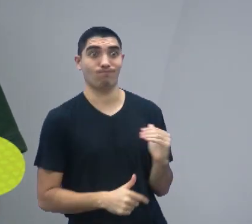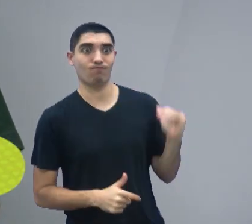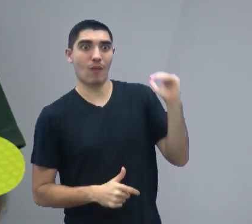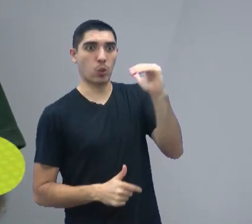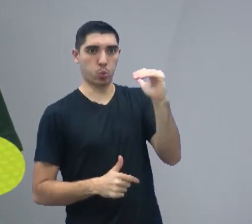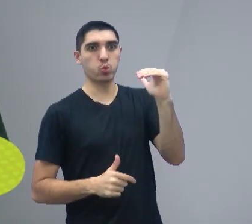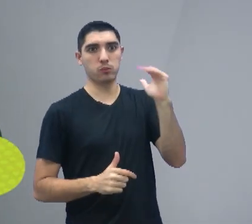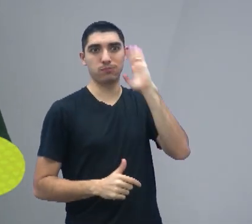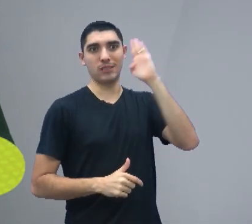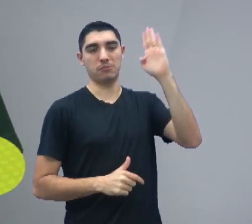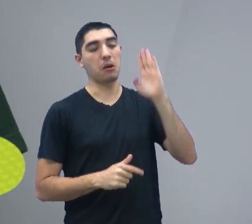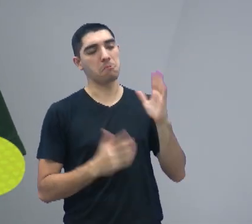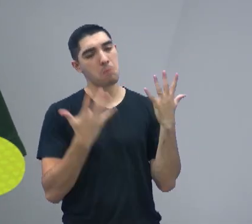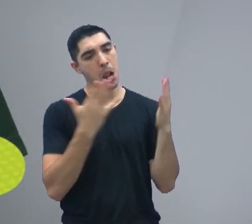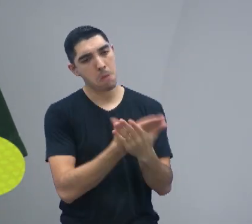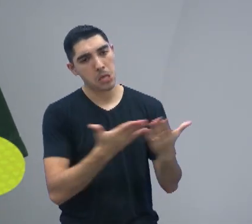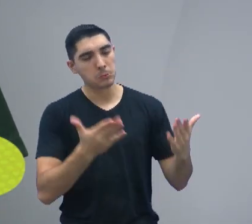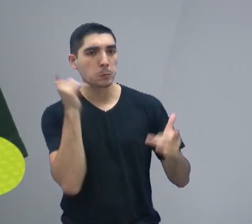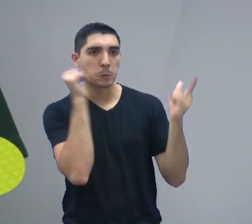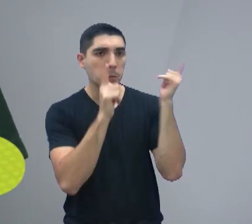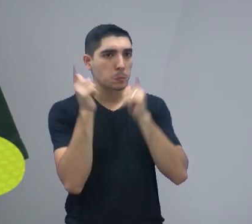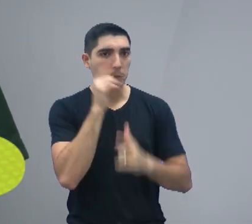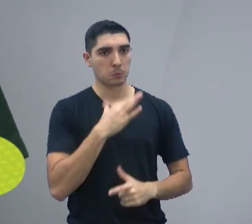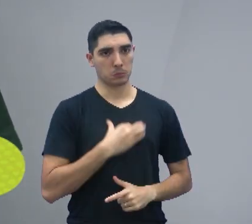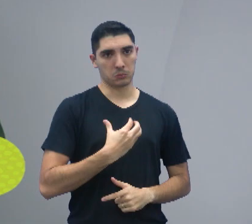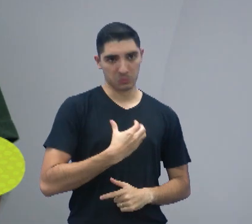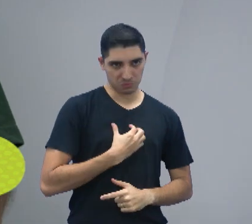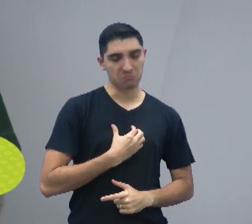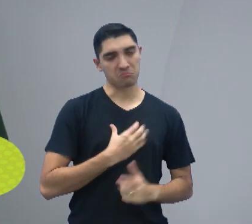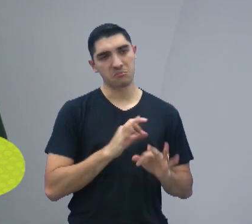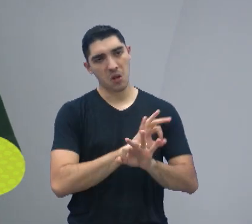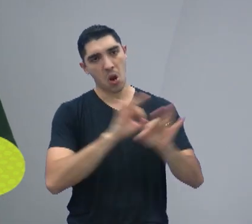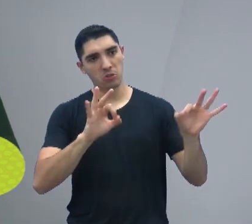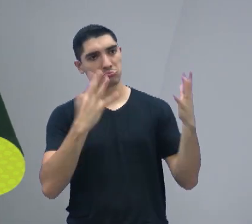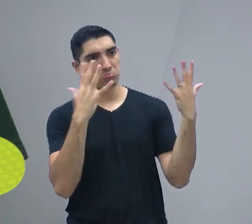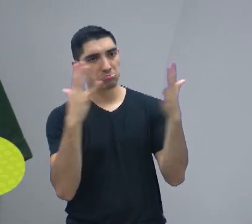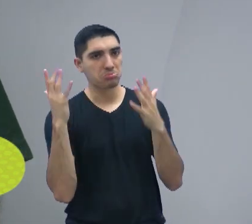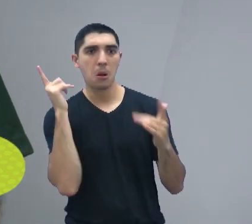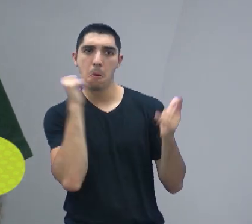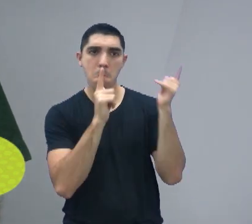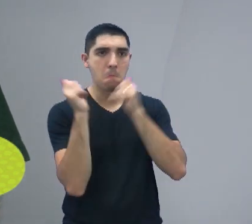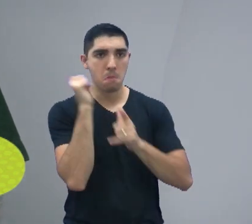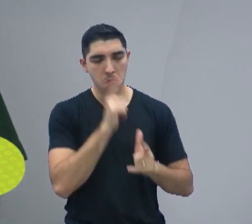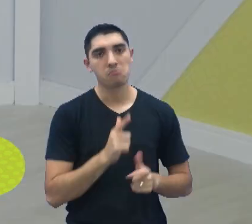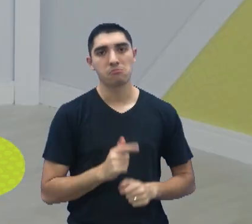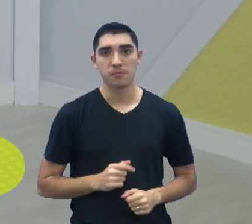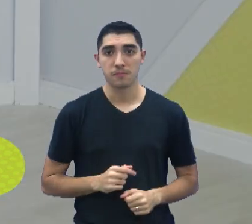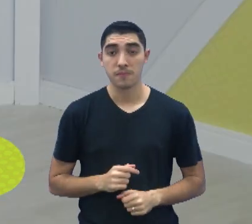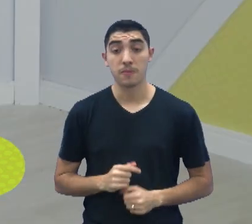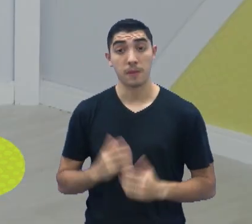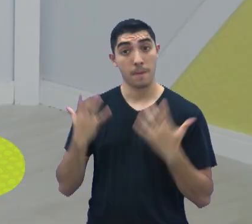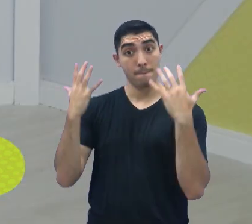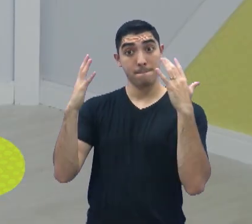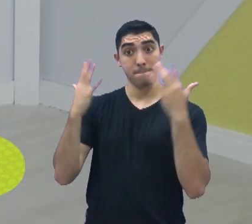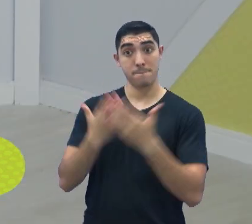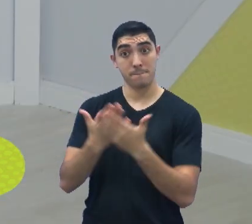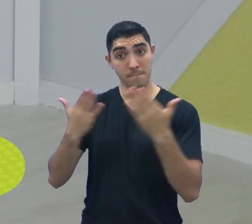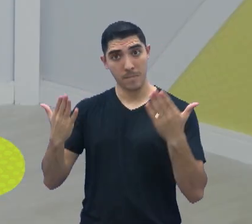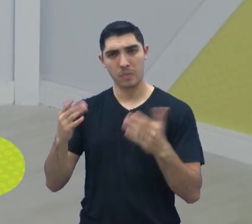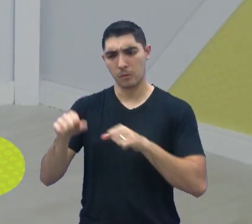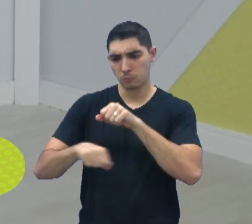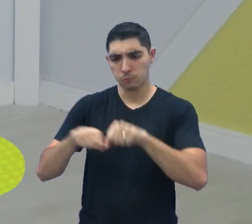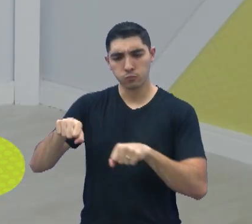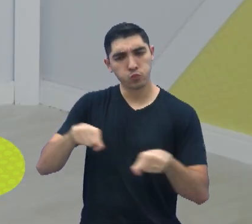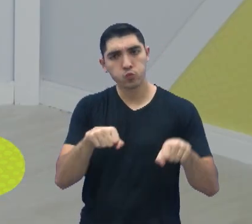também. Então, parabéns a todos aí pelos ótimos resultados e trazer essas medalhas aqui para São José. Parabéns para a galera do pedal,